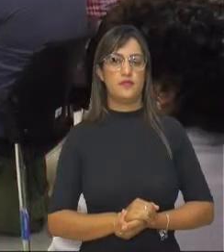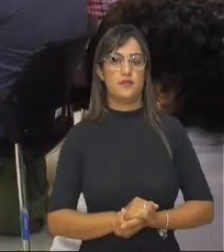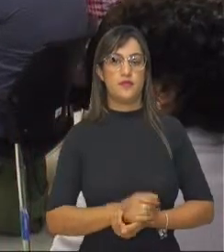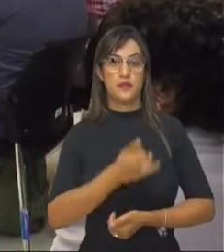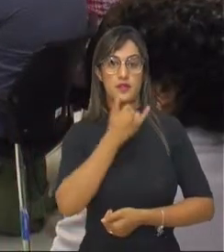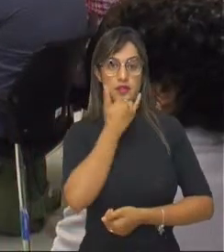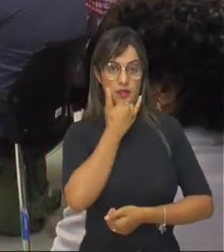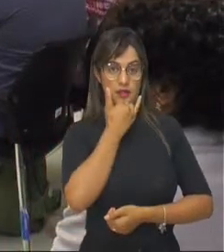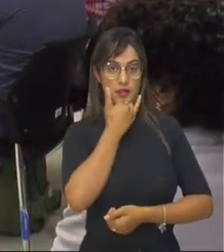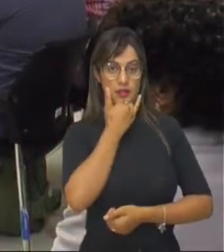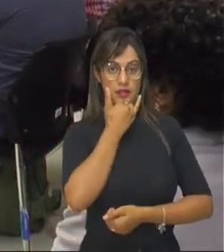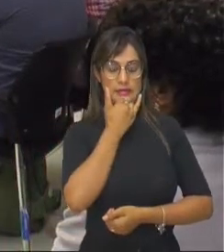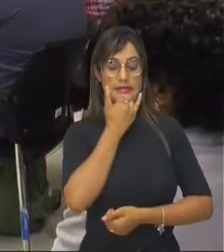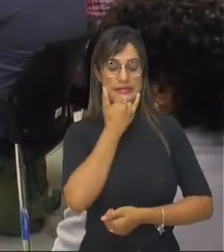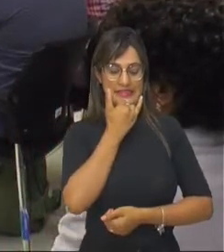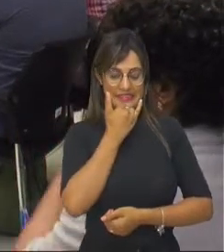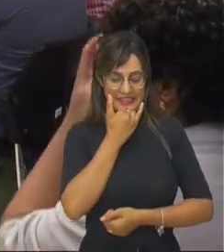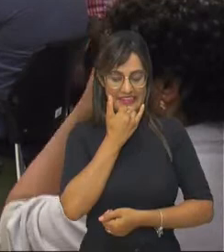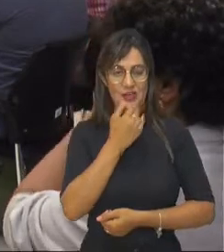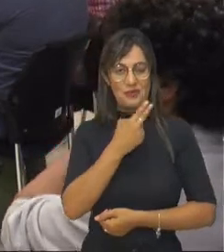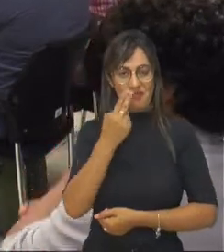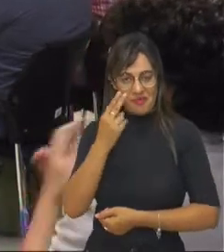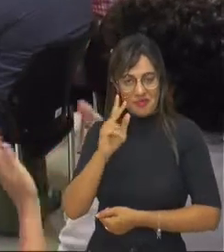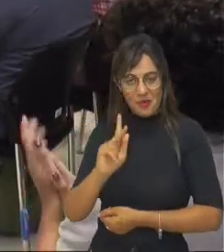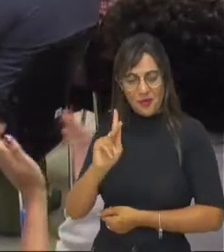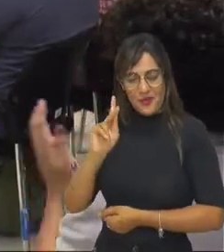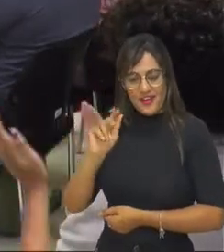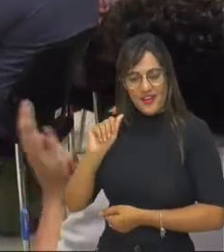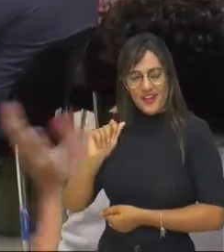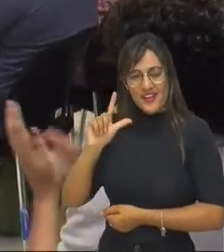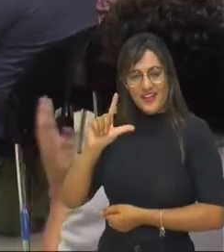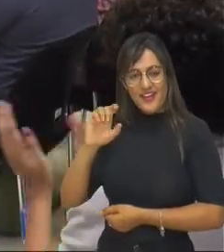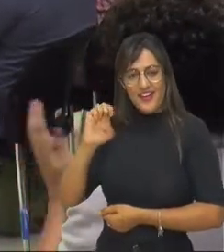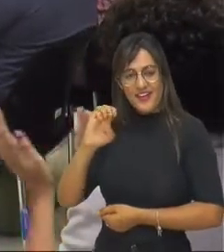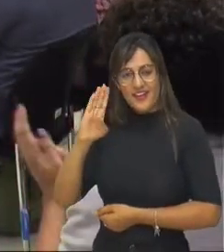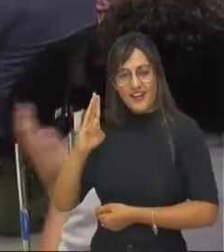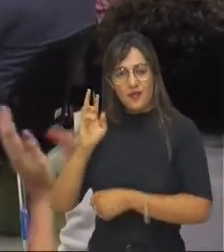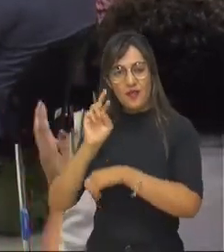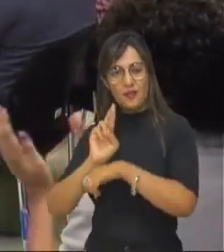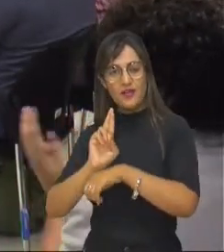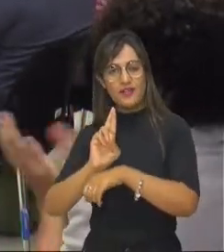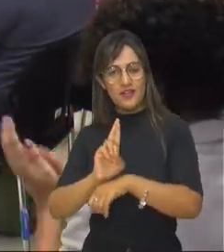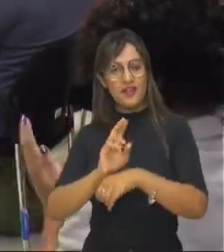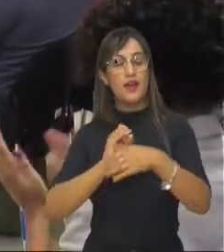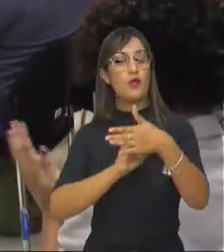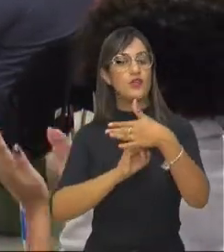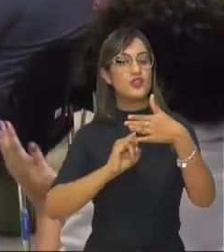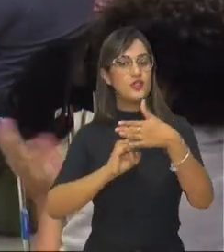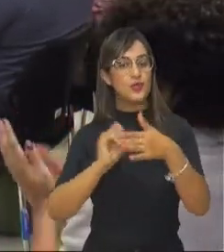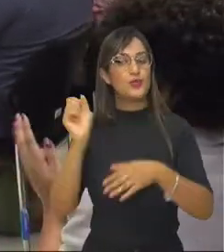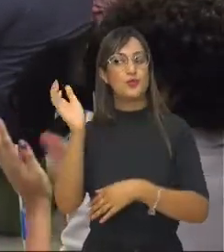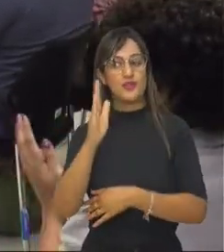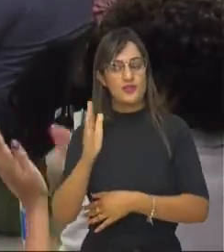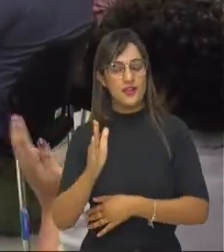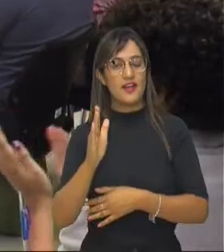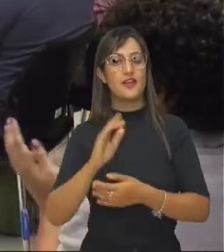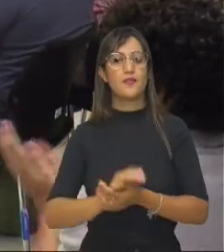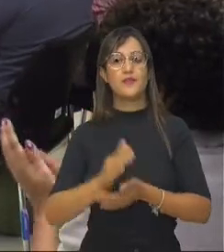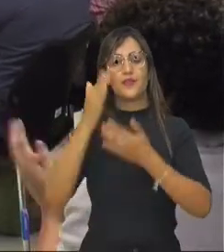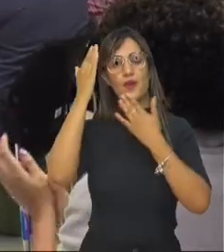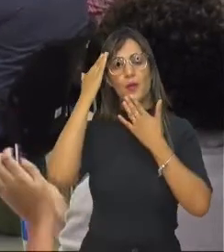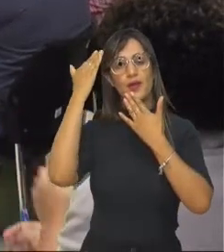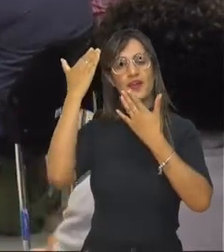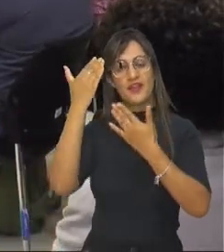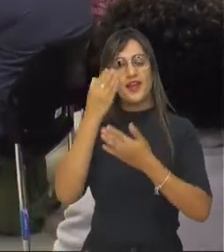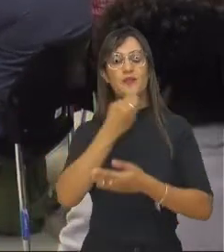Perdão. Caleb representará o Instituto Brasileiro de Transmasculinidades, IBRAT. Muito obrigado pela